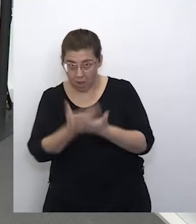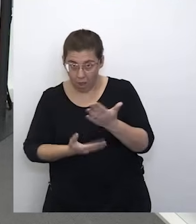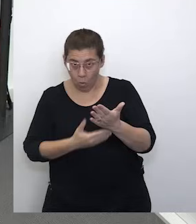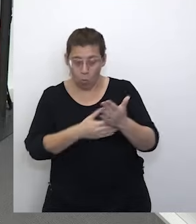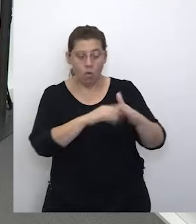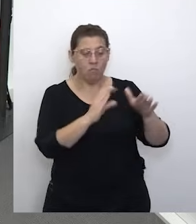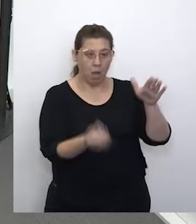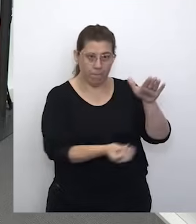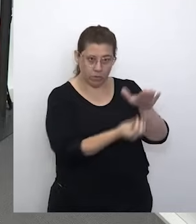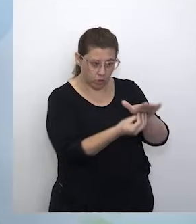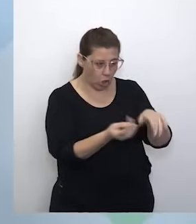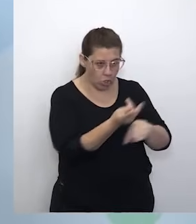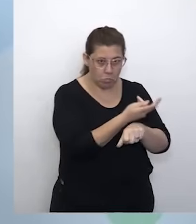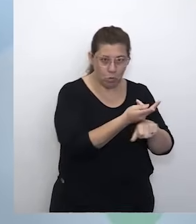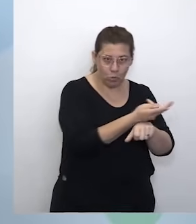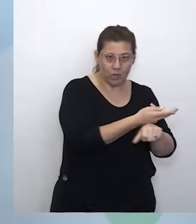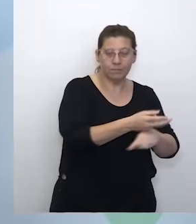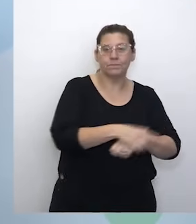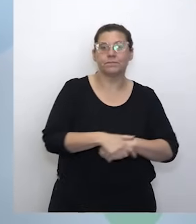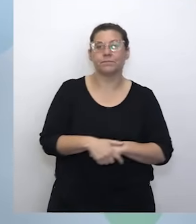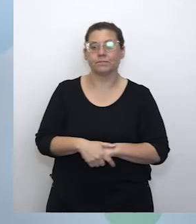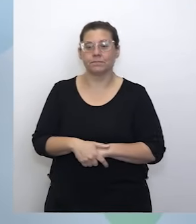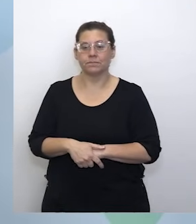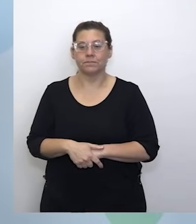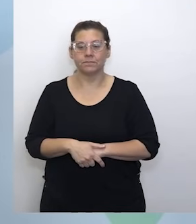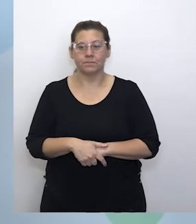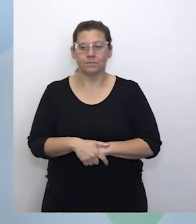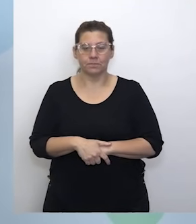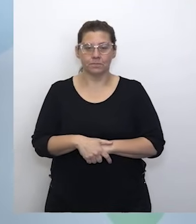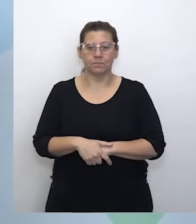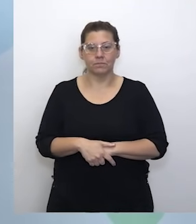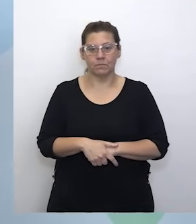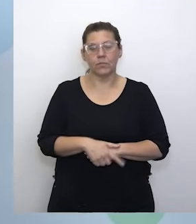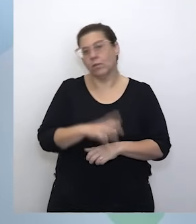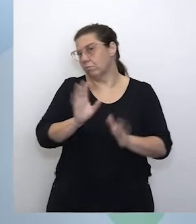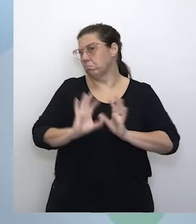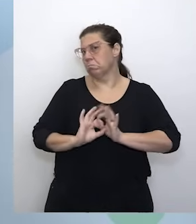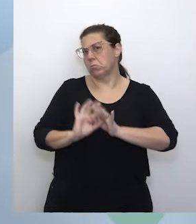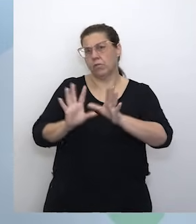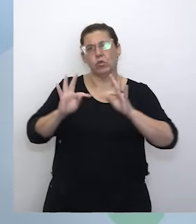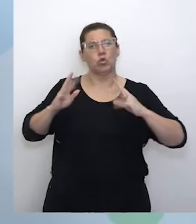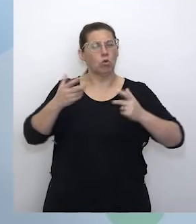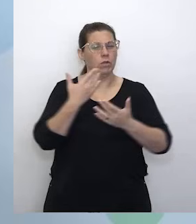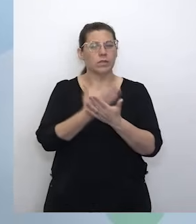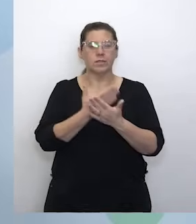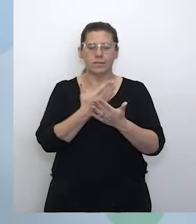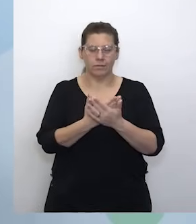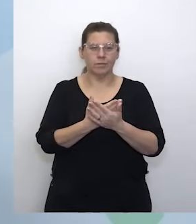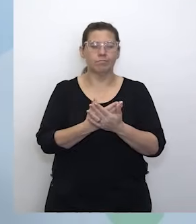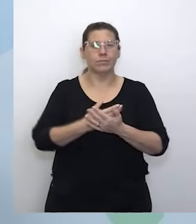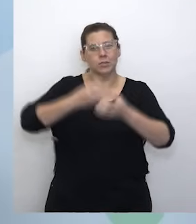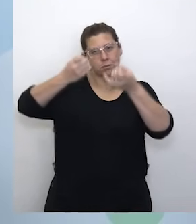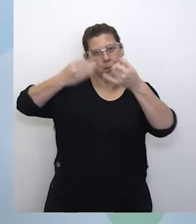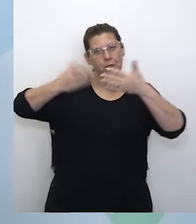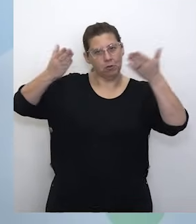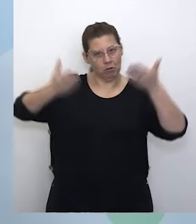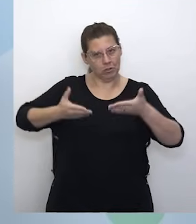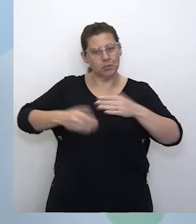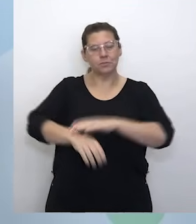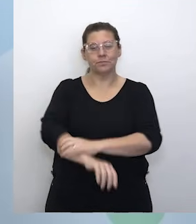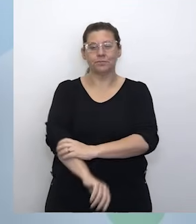perca. Né? No tempo, você pode rebuscar essa aula, além dessa retomada, você tem aí disponível aí todas as aulas que a gente está comentando aqui, que você